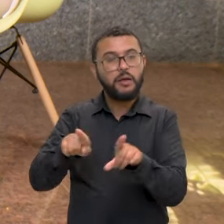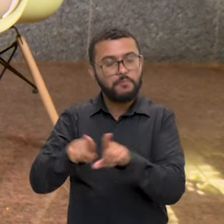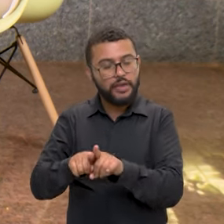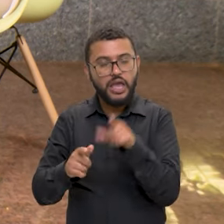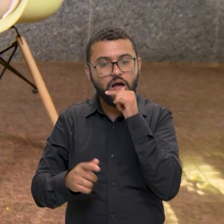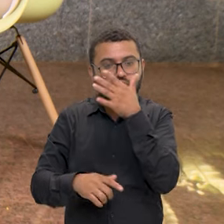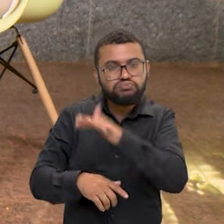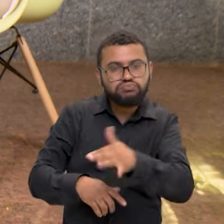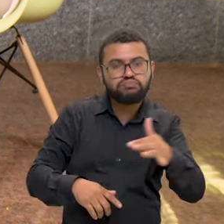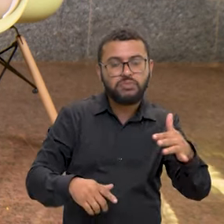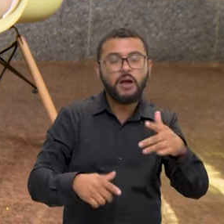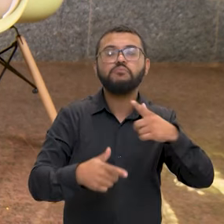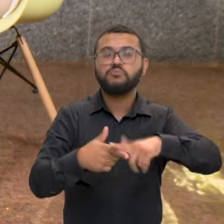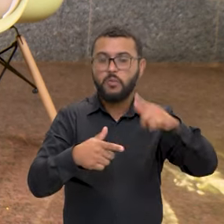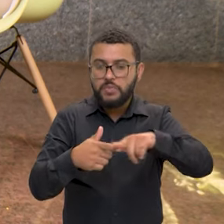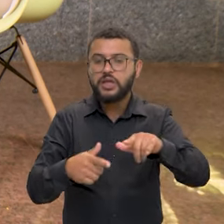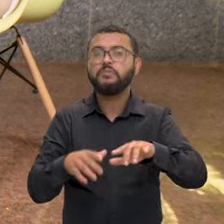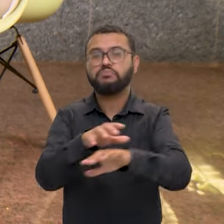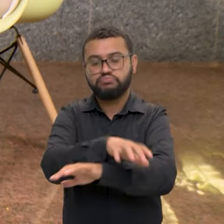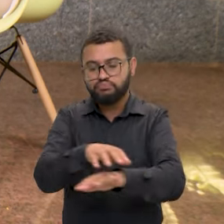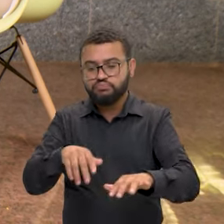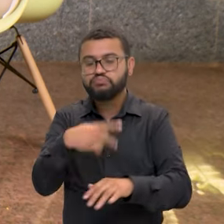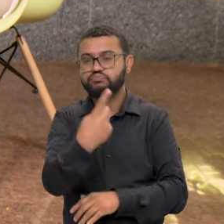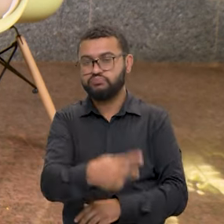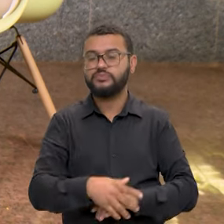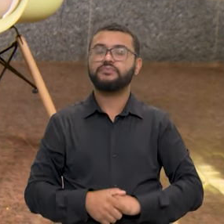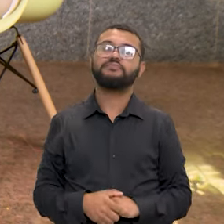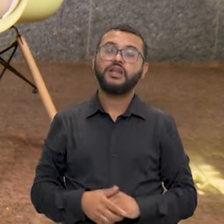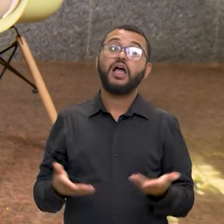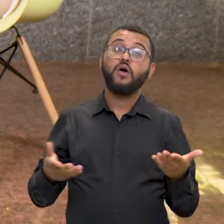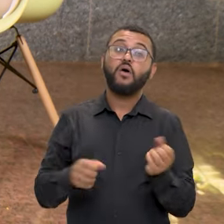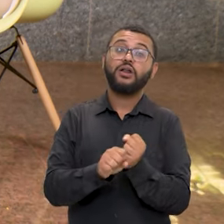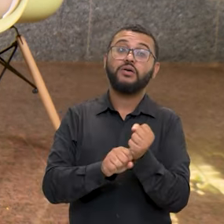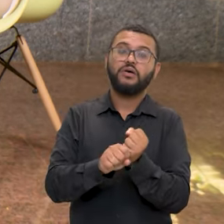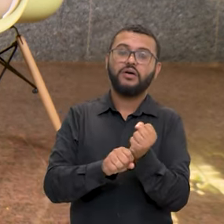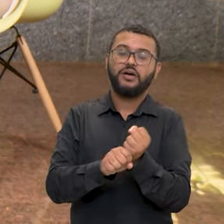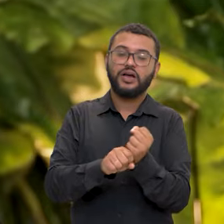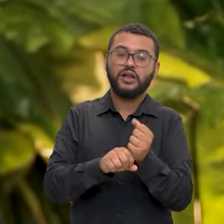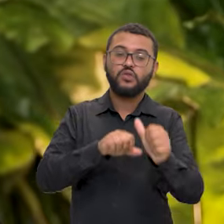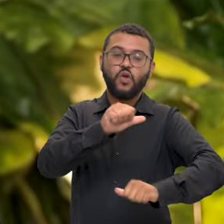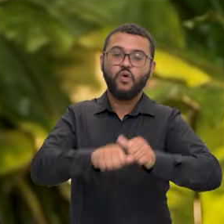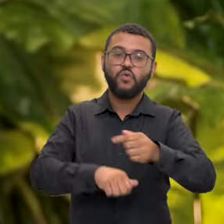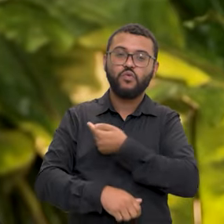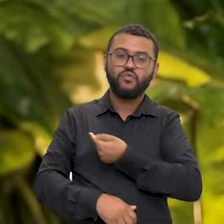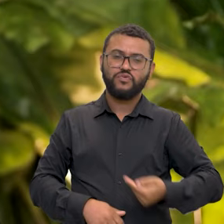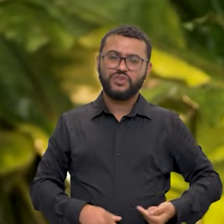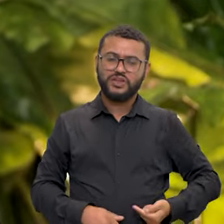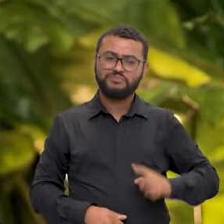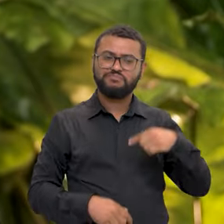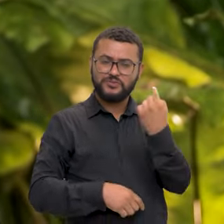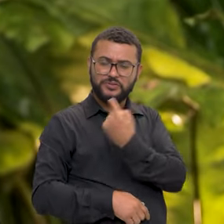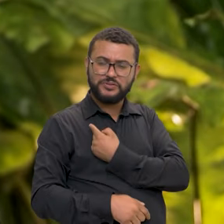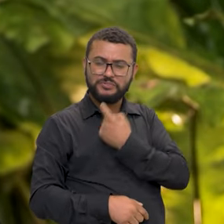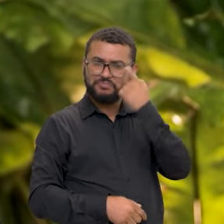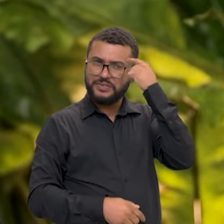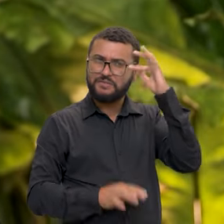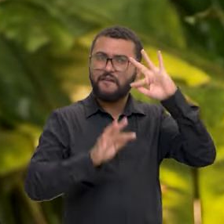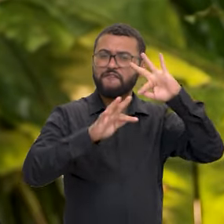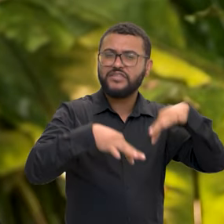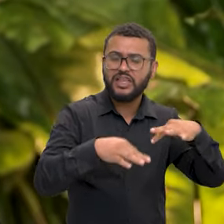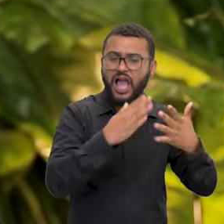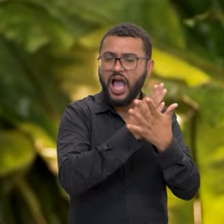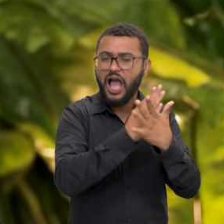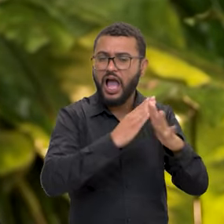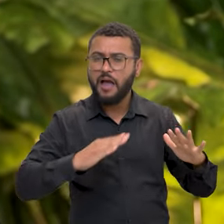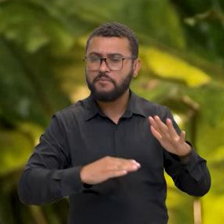pôr um fim a esse processo de contínuo crescimento do desmatamento da maior floresta tropical que a Amazônia. Então nós